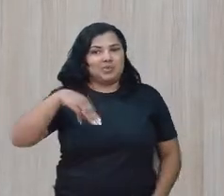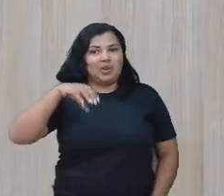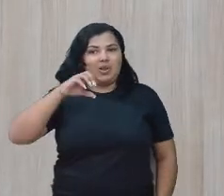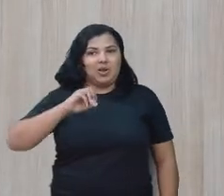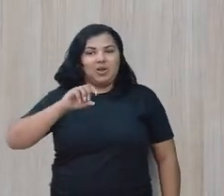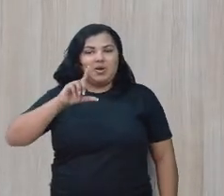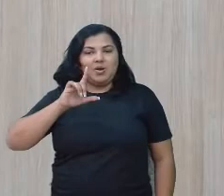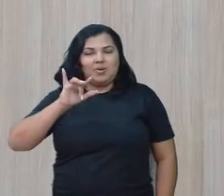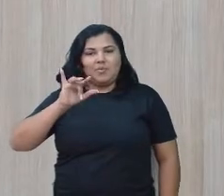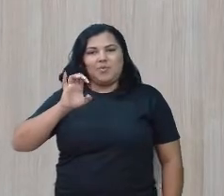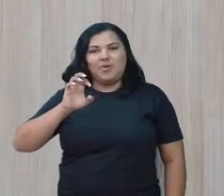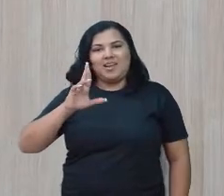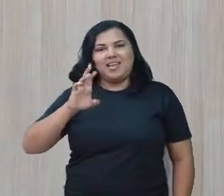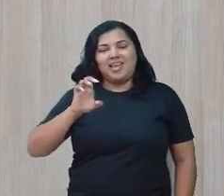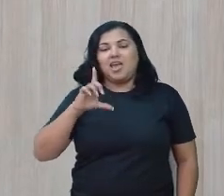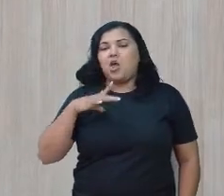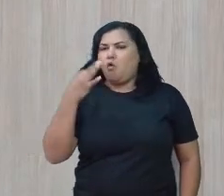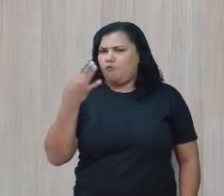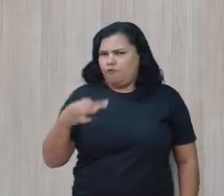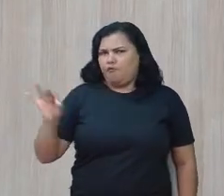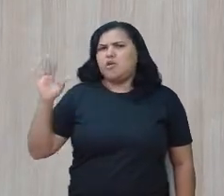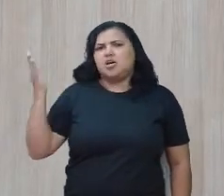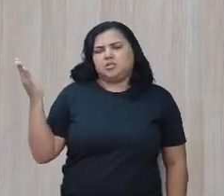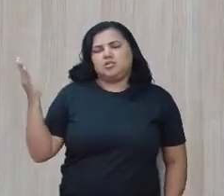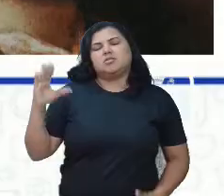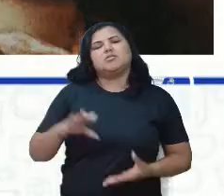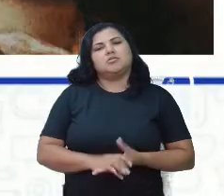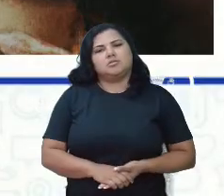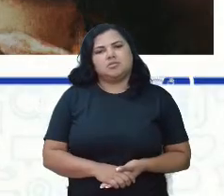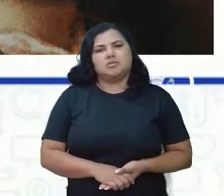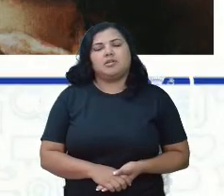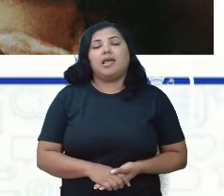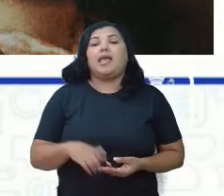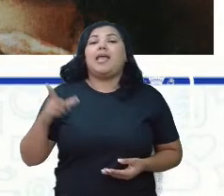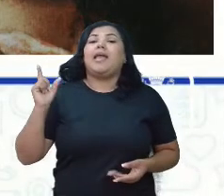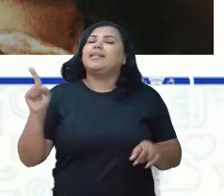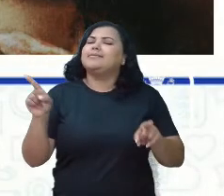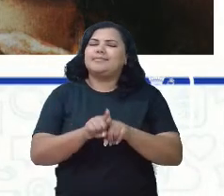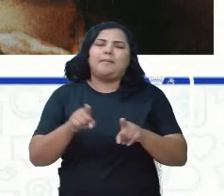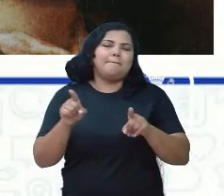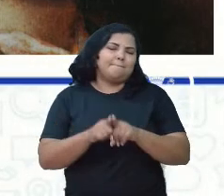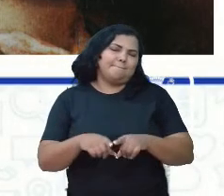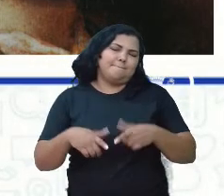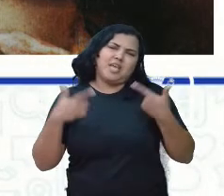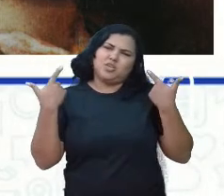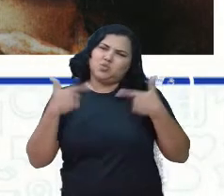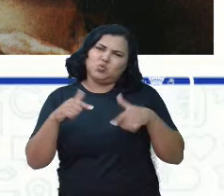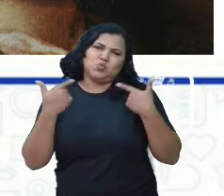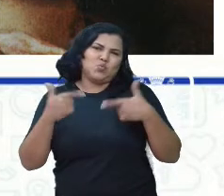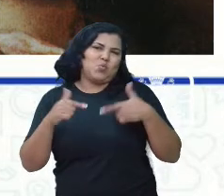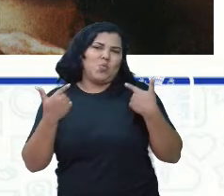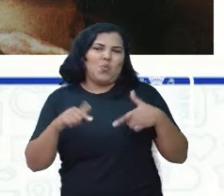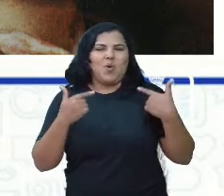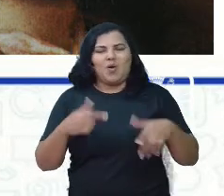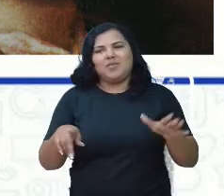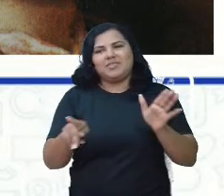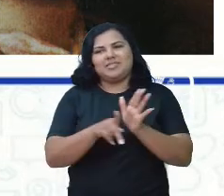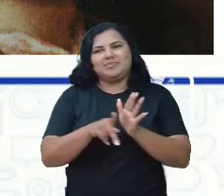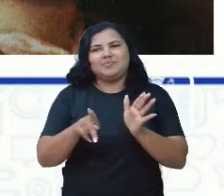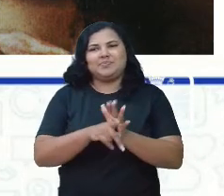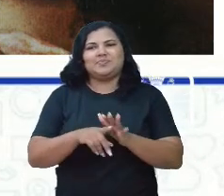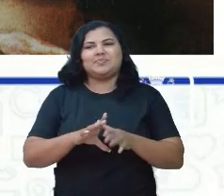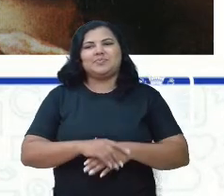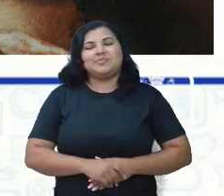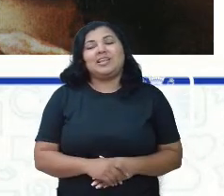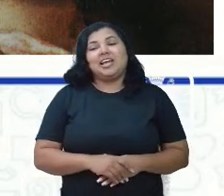de costumes, que era um francês, e ele também satirizava muito. O Molière já é um